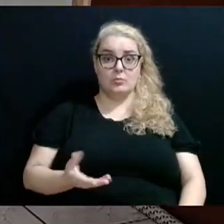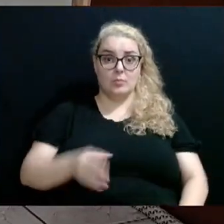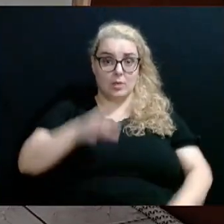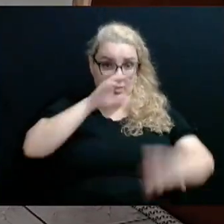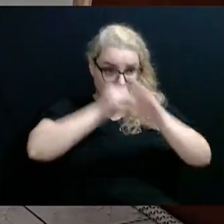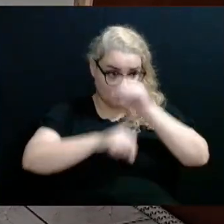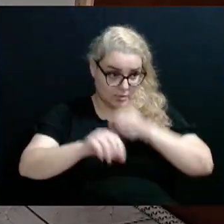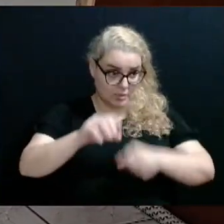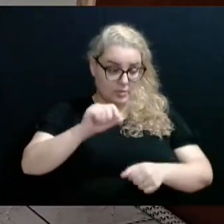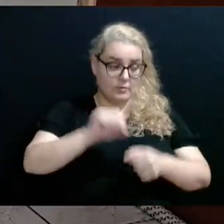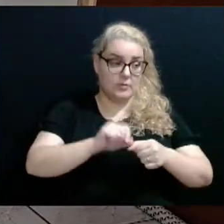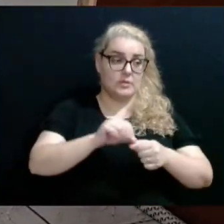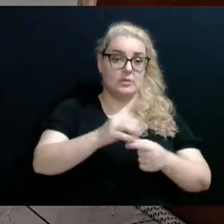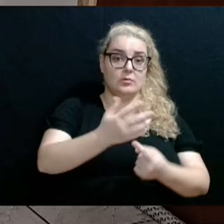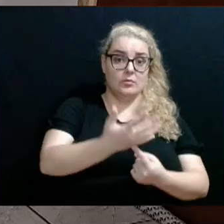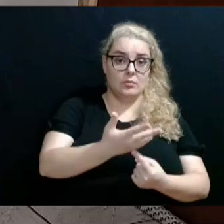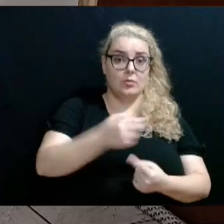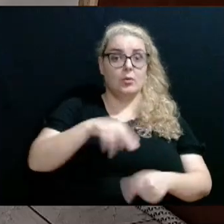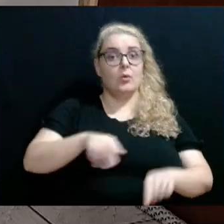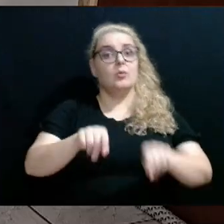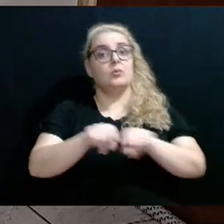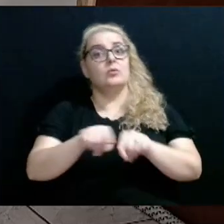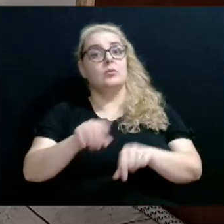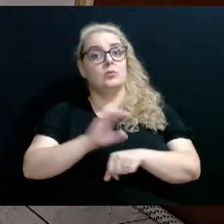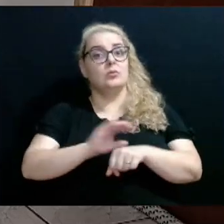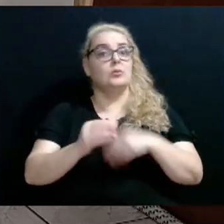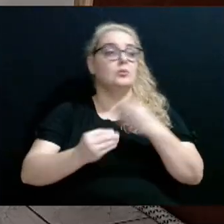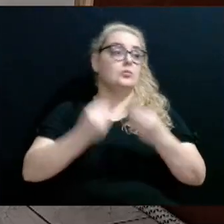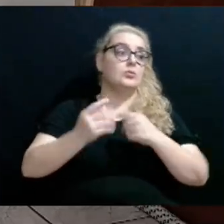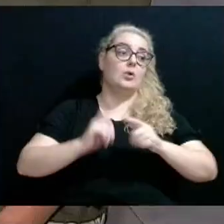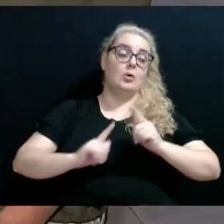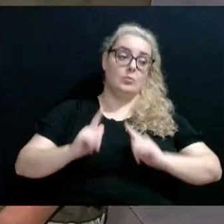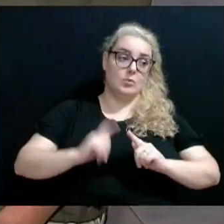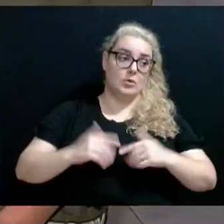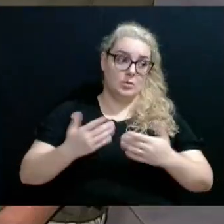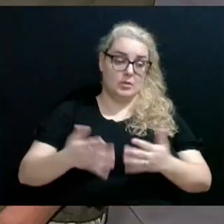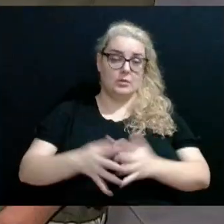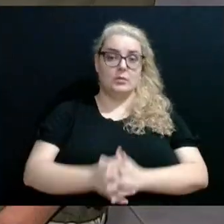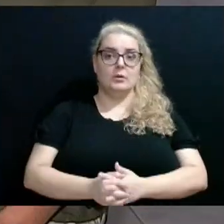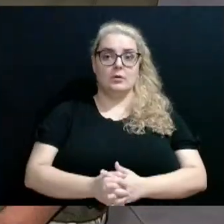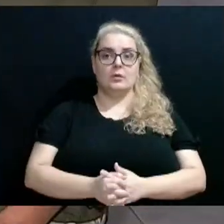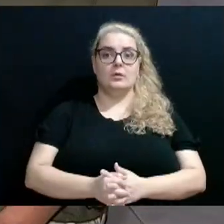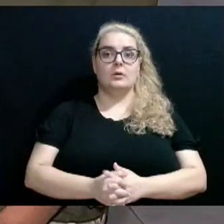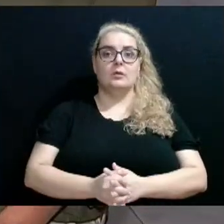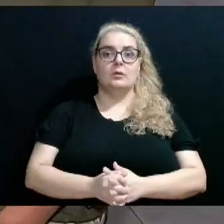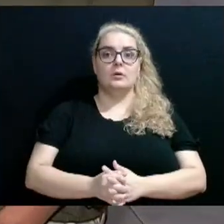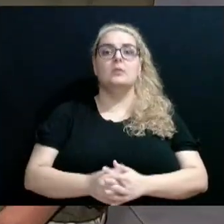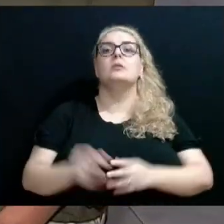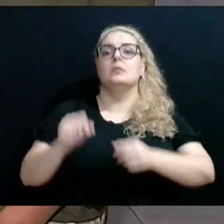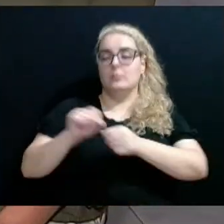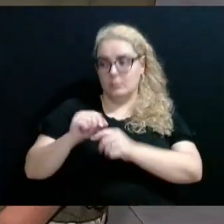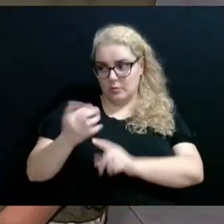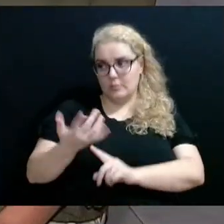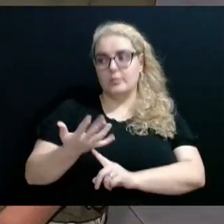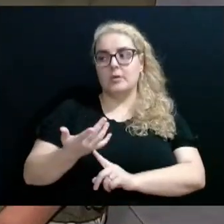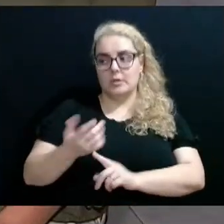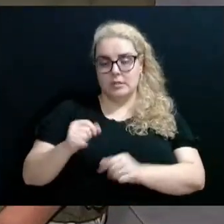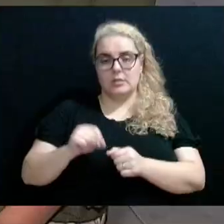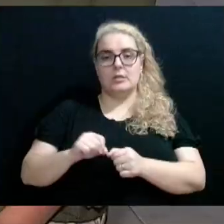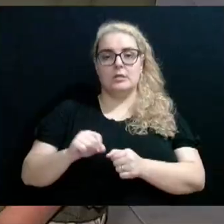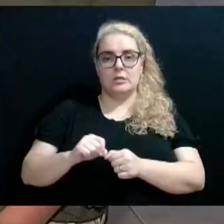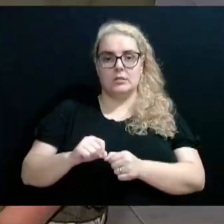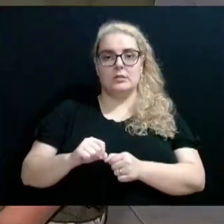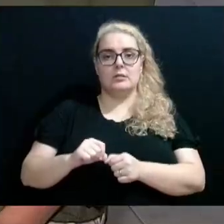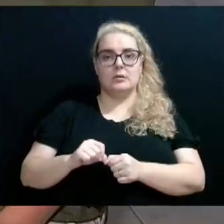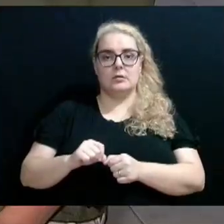as velas ou também curso de como gerenciar esse negócio? Para fazer as velas, Tá. né? Era Mas para você fazer as